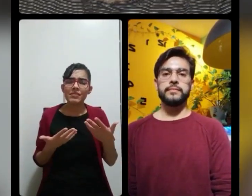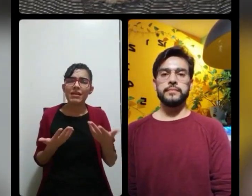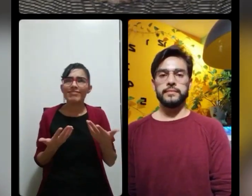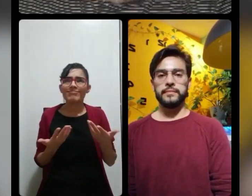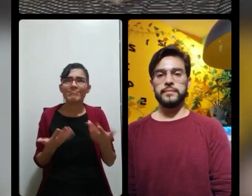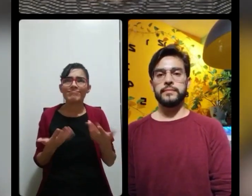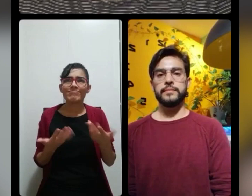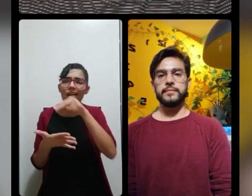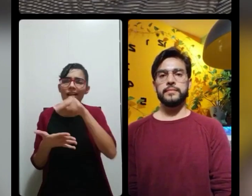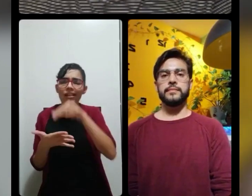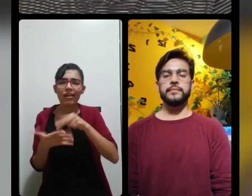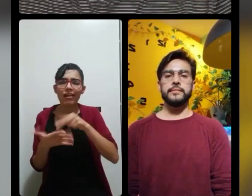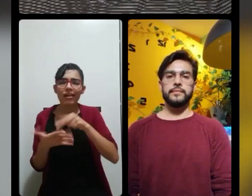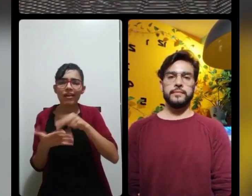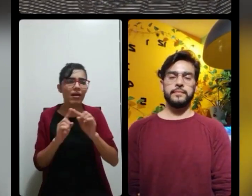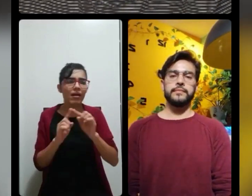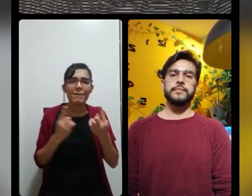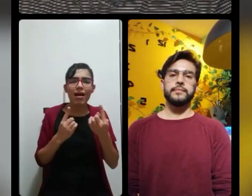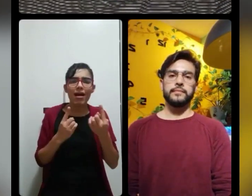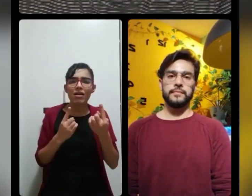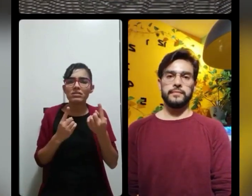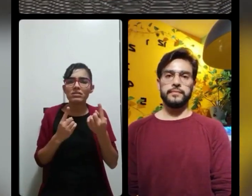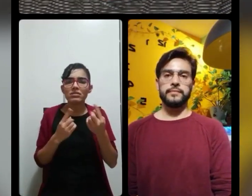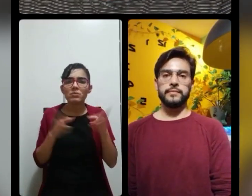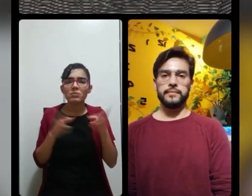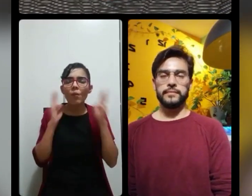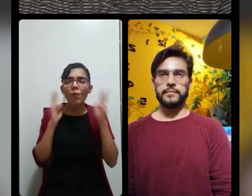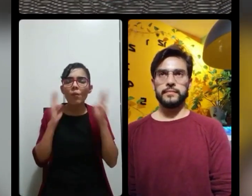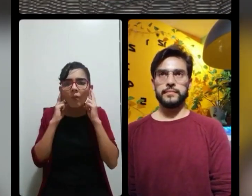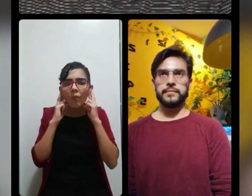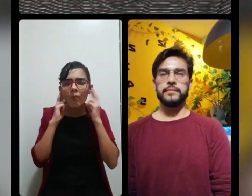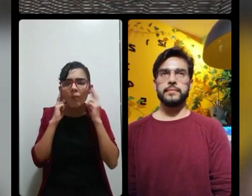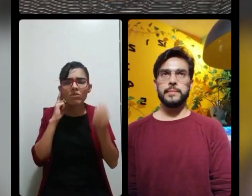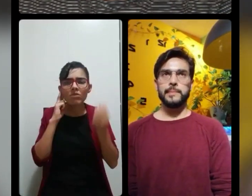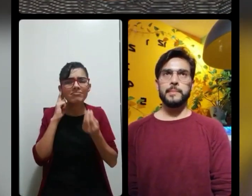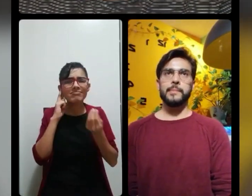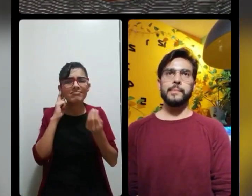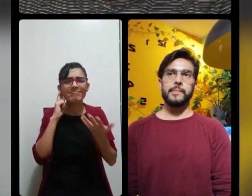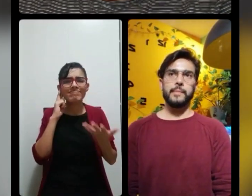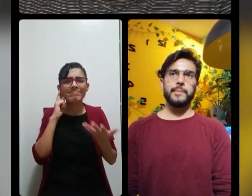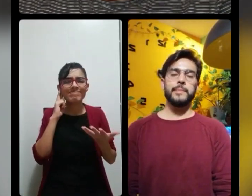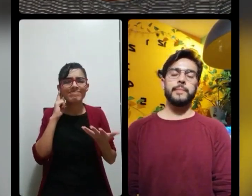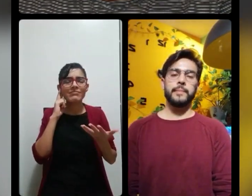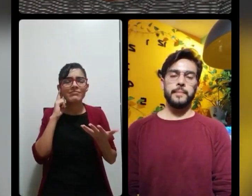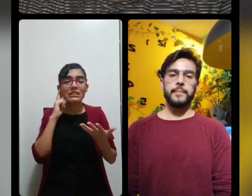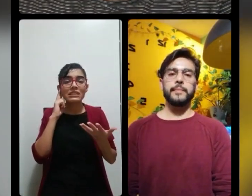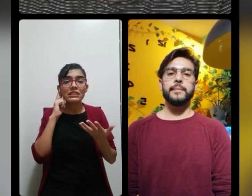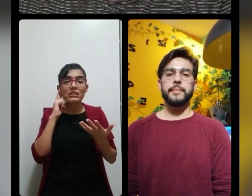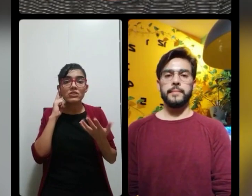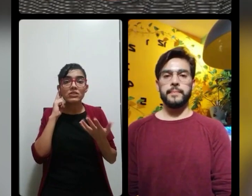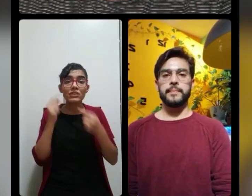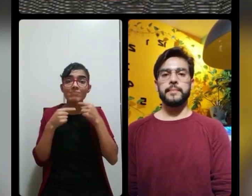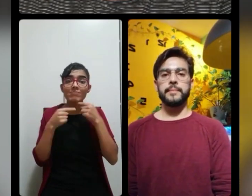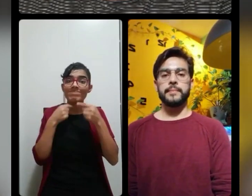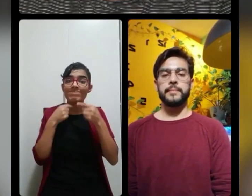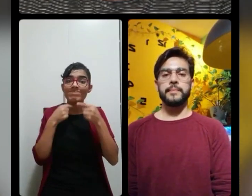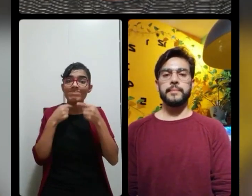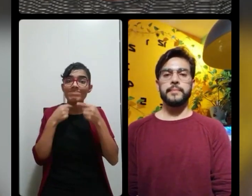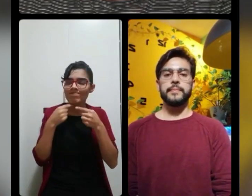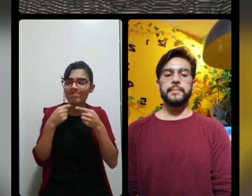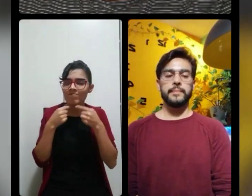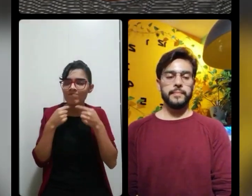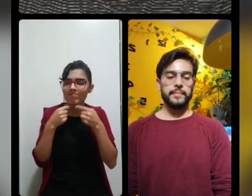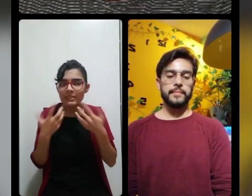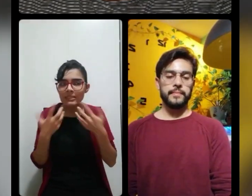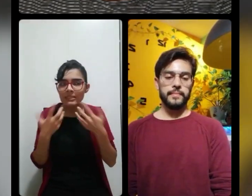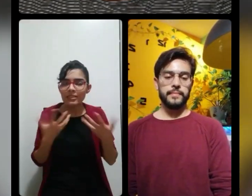ser uma pessoa que não ouve, né? Ou seja, acho que a maior questão é justamente assim, como é que se traduz, como é que se